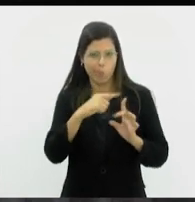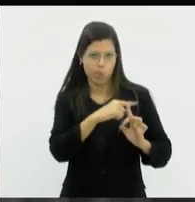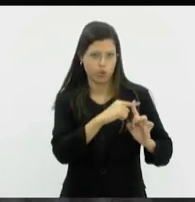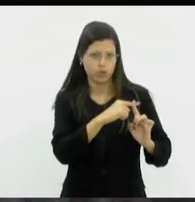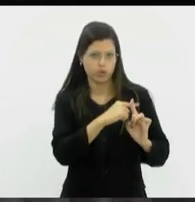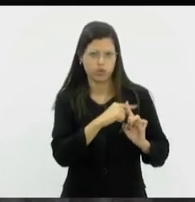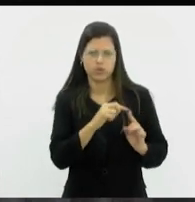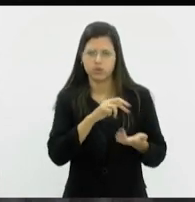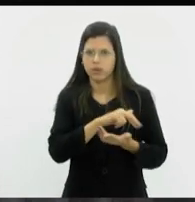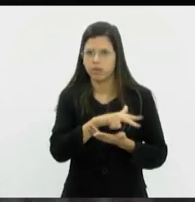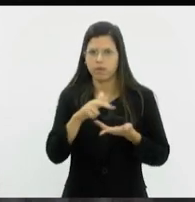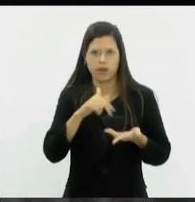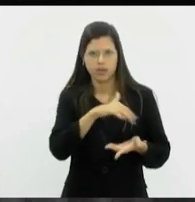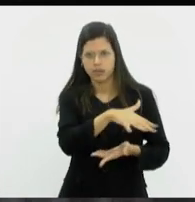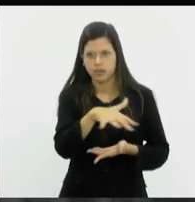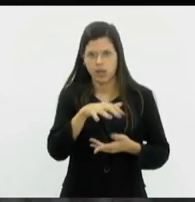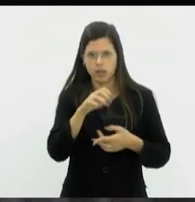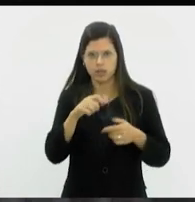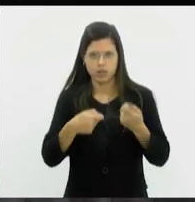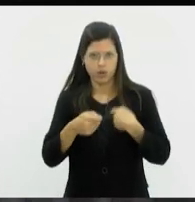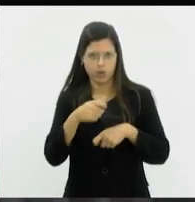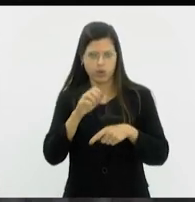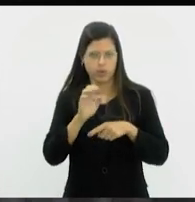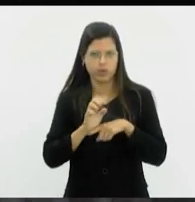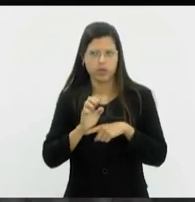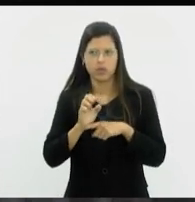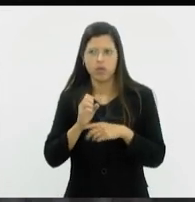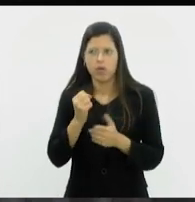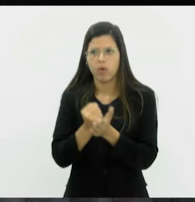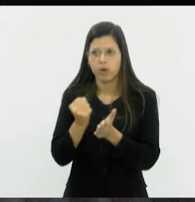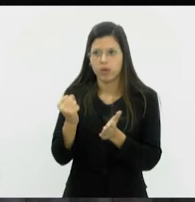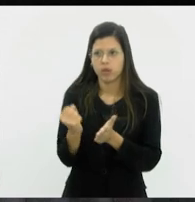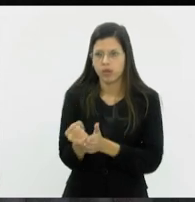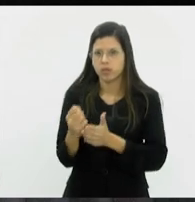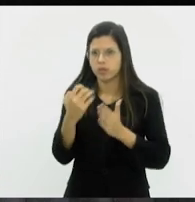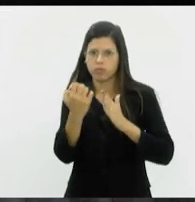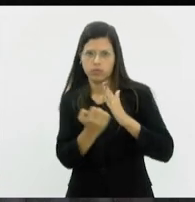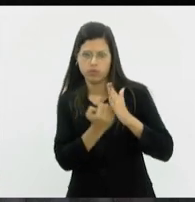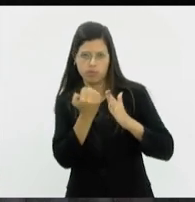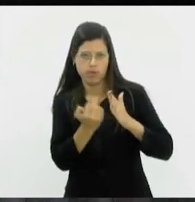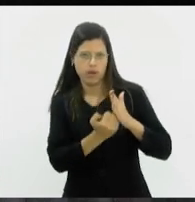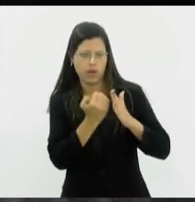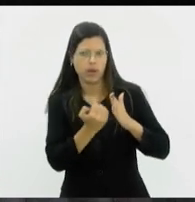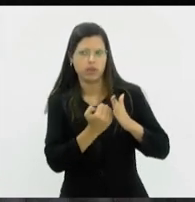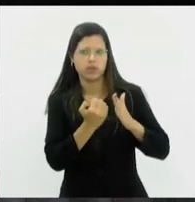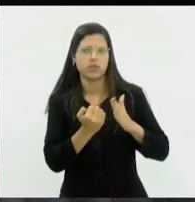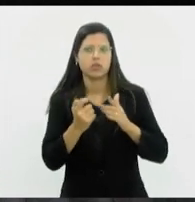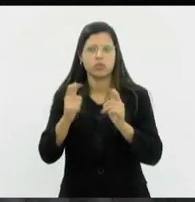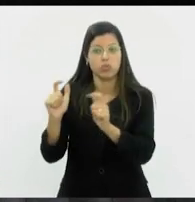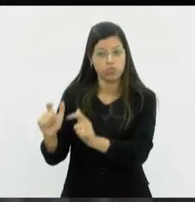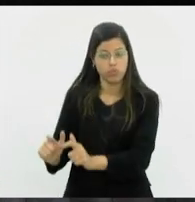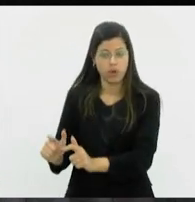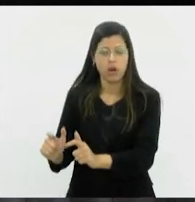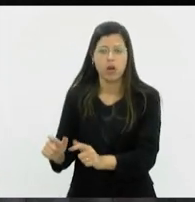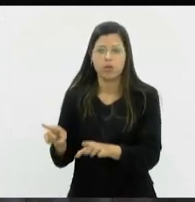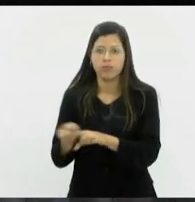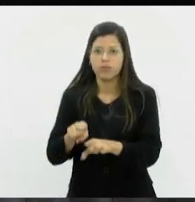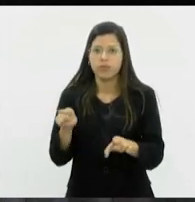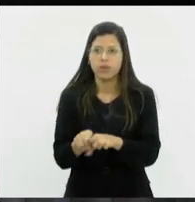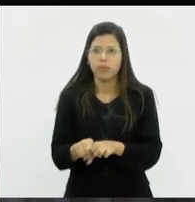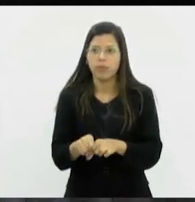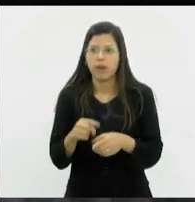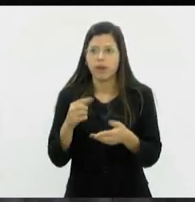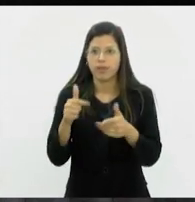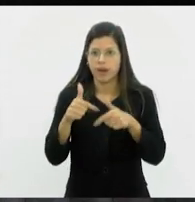economia estadual, desde a contratação de fornecedores e prestadores de serviços locais e a geração de